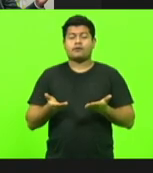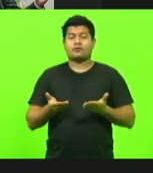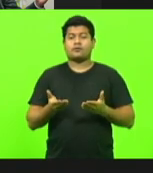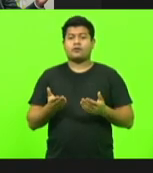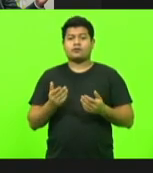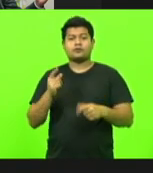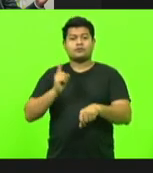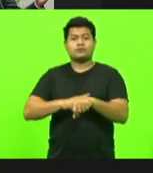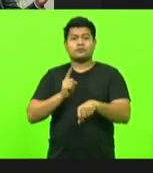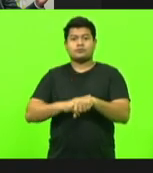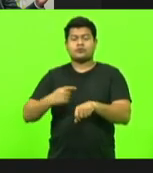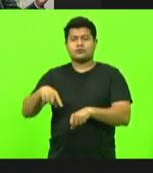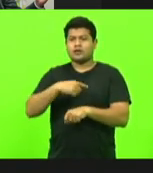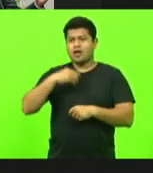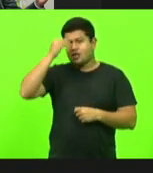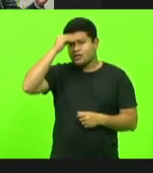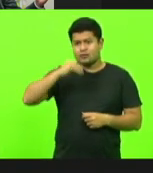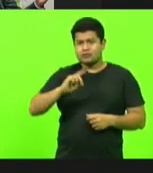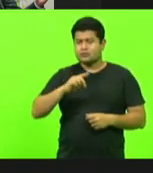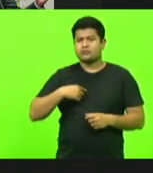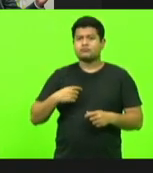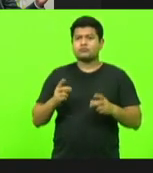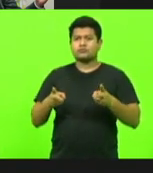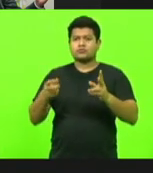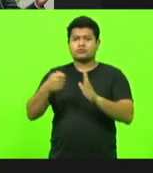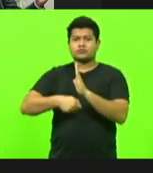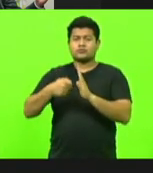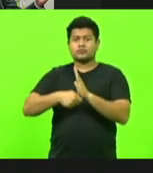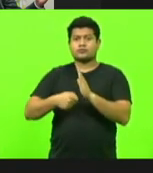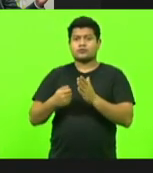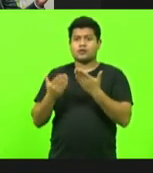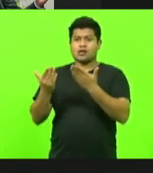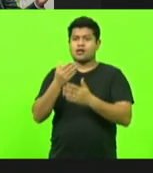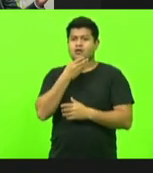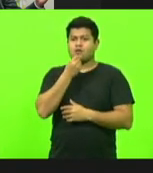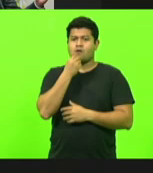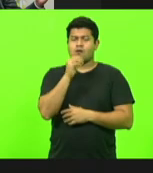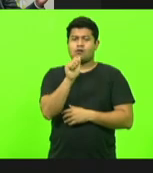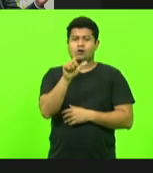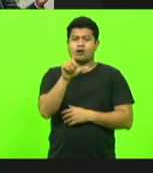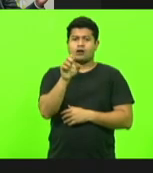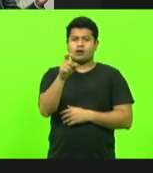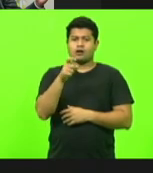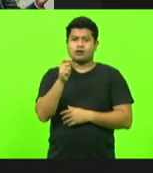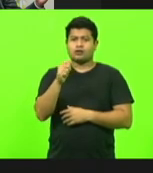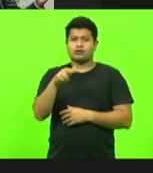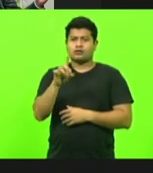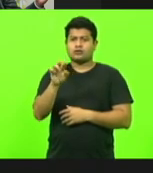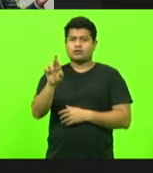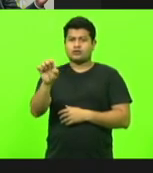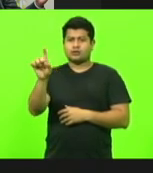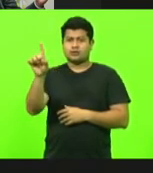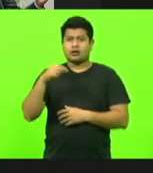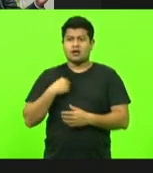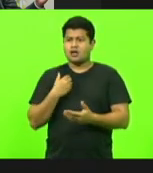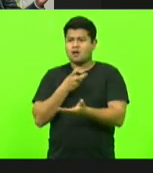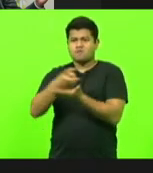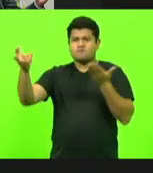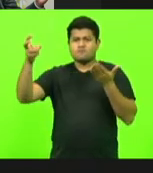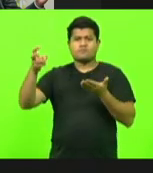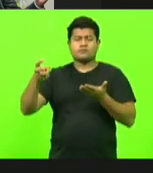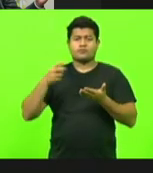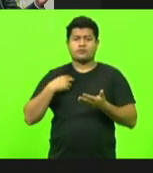não esmurecer da nossa luta, de ver se Alexandre de Moraes fora, né, a gente ter uma Suprema